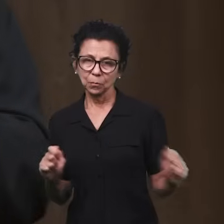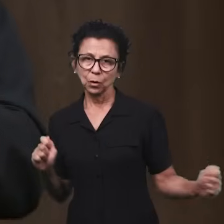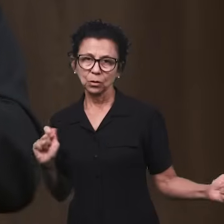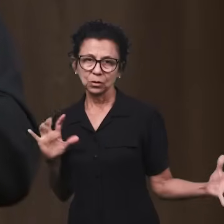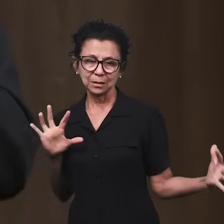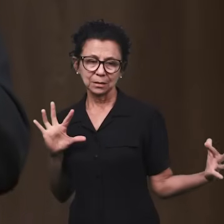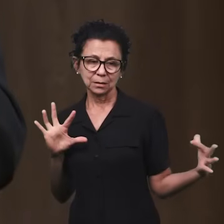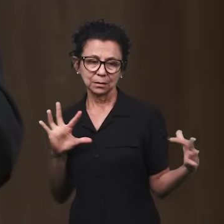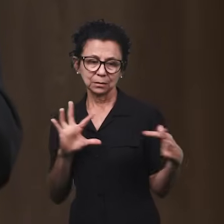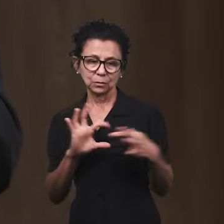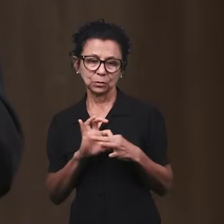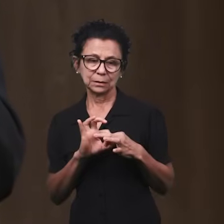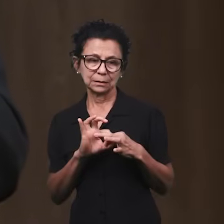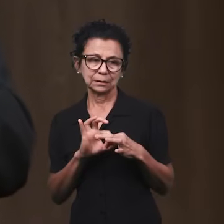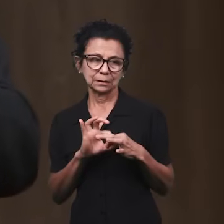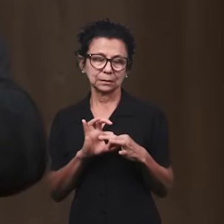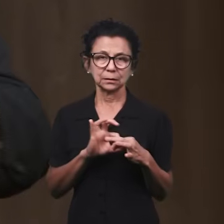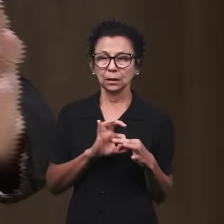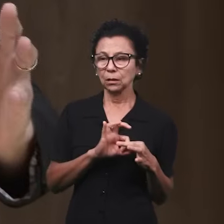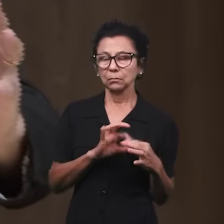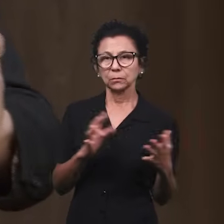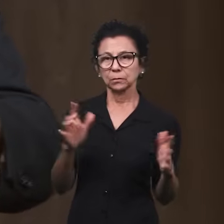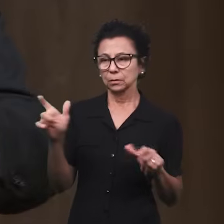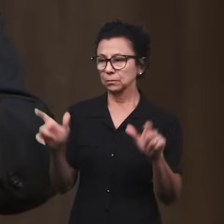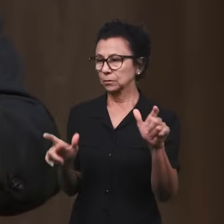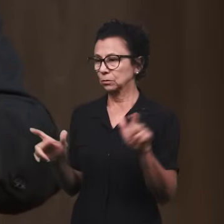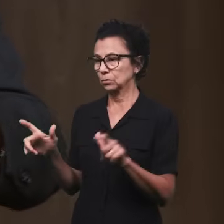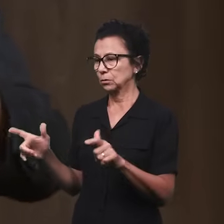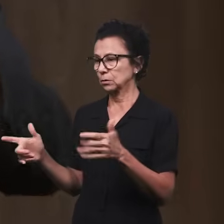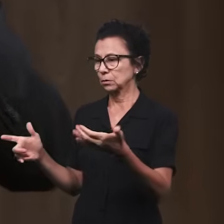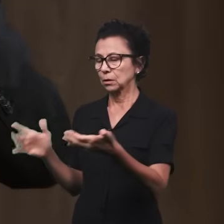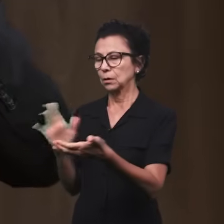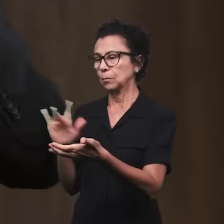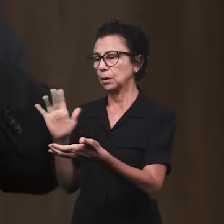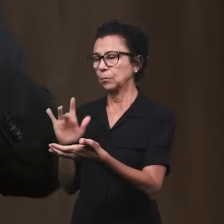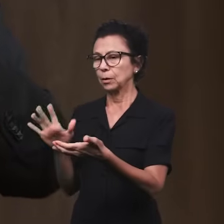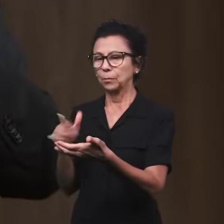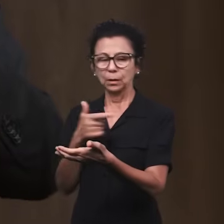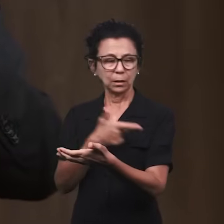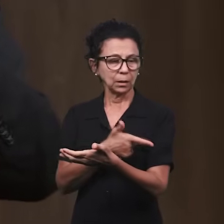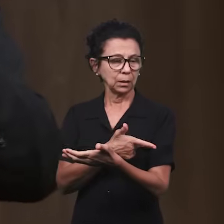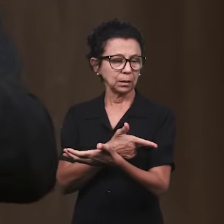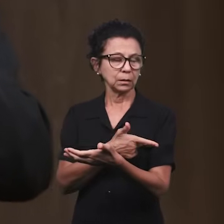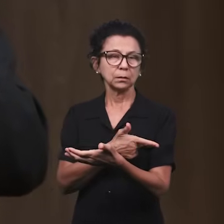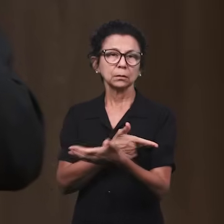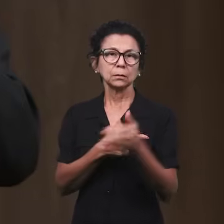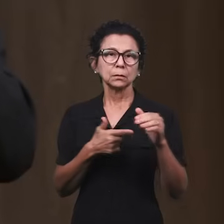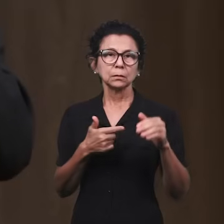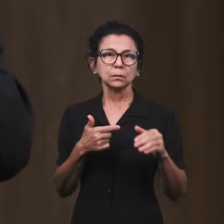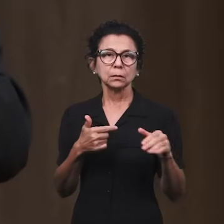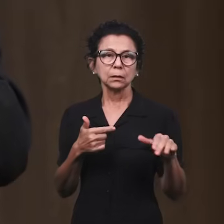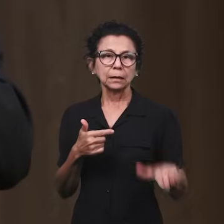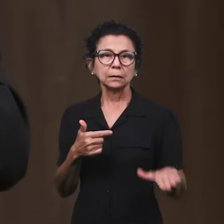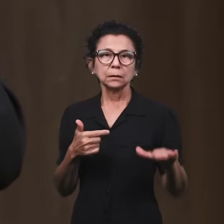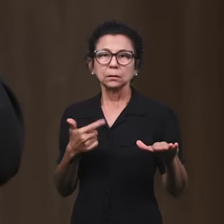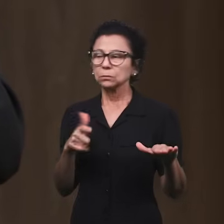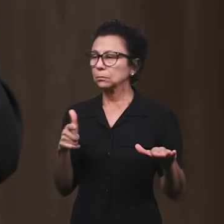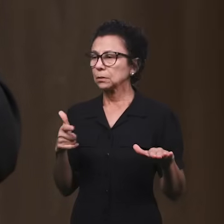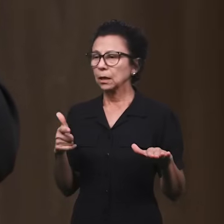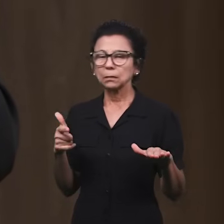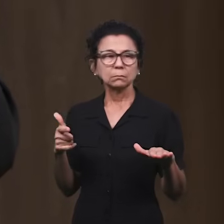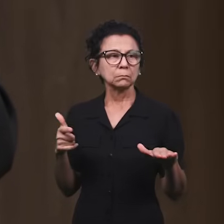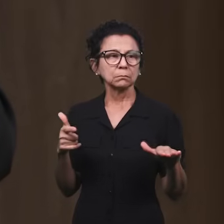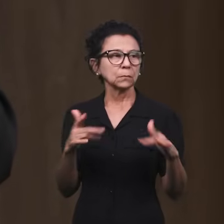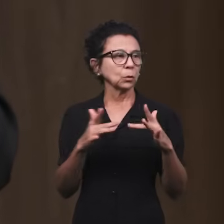Porque como ela não conseguiu se conectar a nada, porque está todo mundo no Sozinha, aparelho, né? ela não acha essa conexão com a mãe, ela não cria